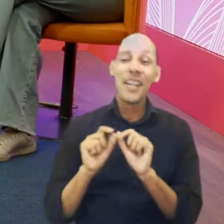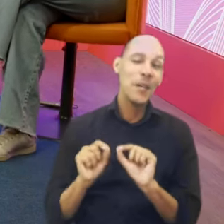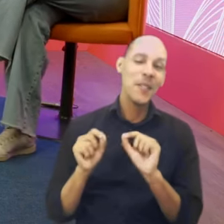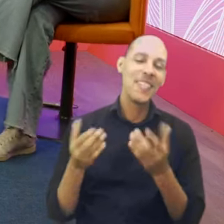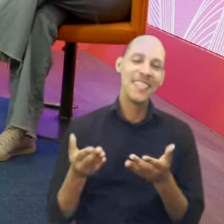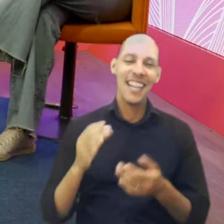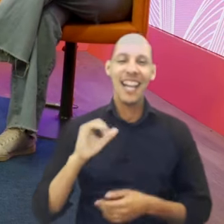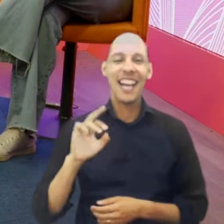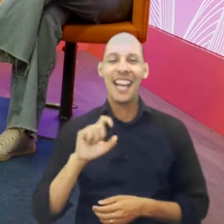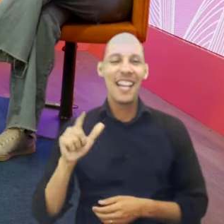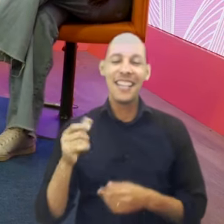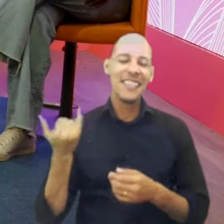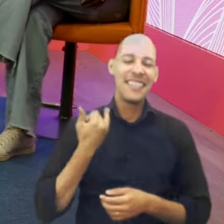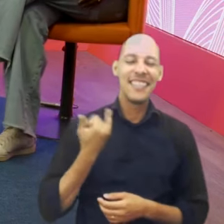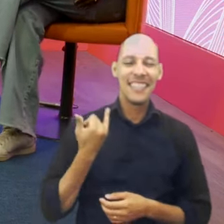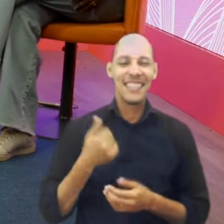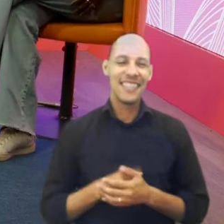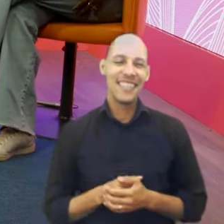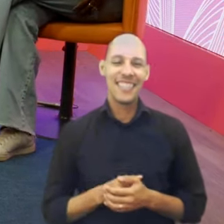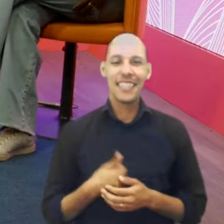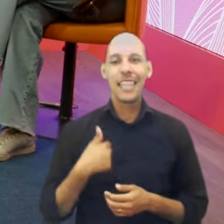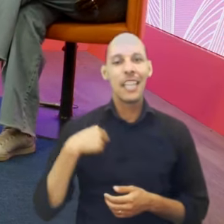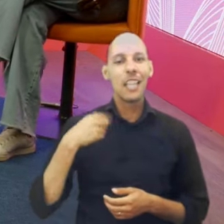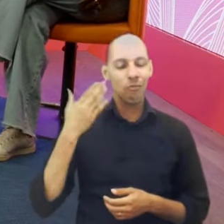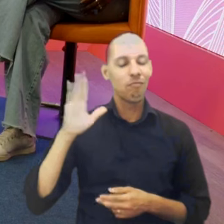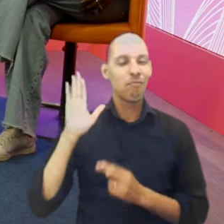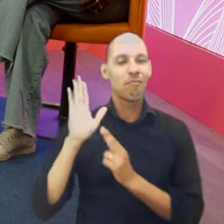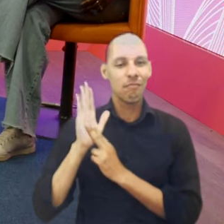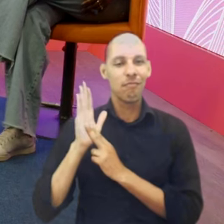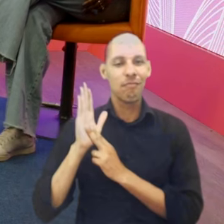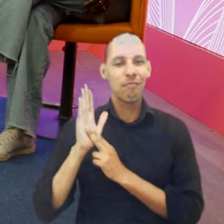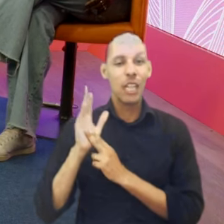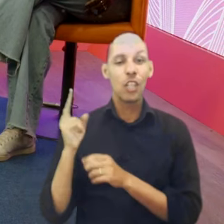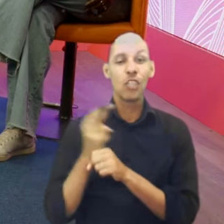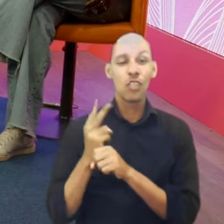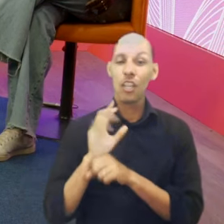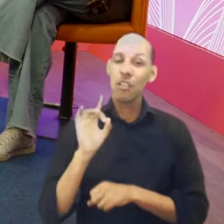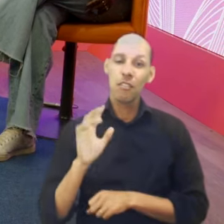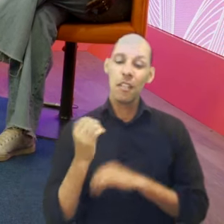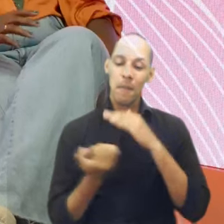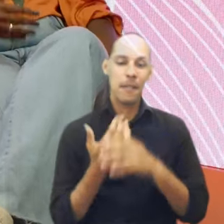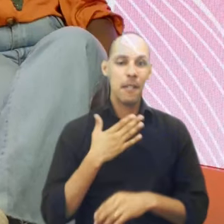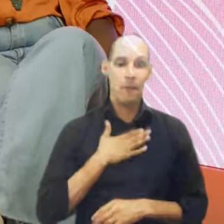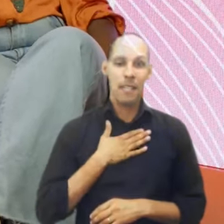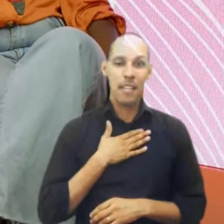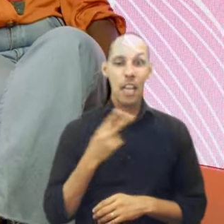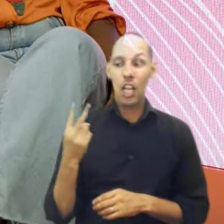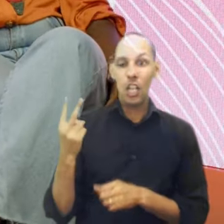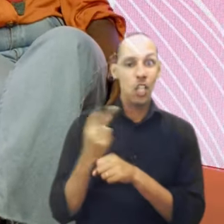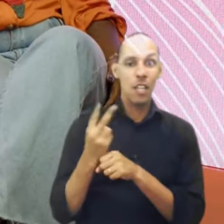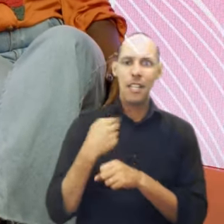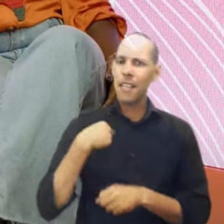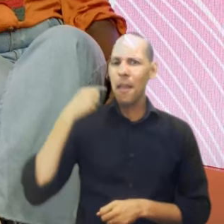desistir? Oi, Carol, conta aí pra mim. Mas olha, eu confesso que a Adderbuff tem só 2 anos, né? E nesses 2 anos... Eu já